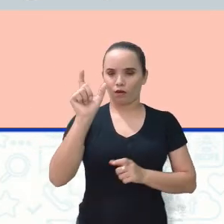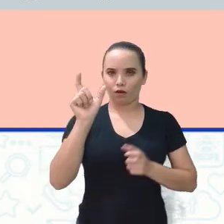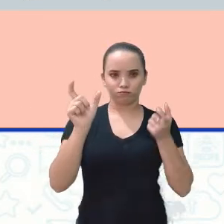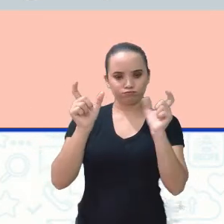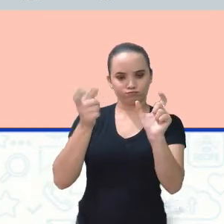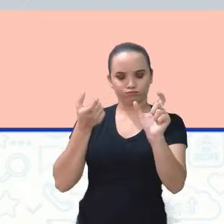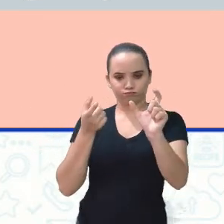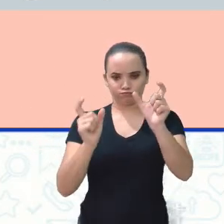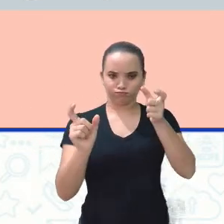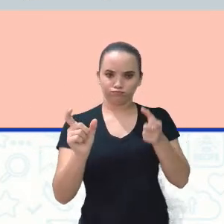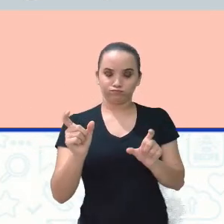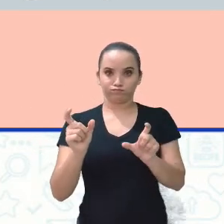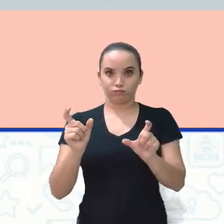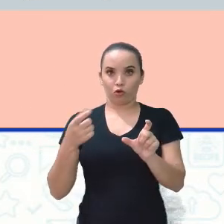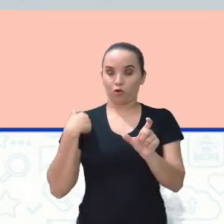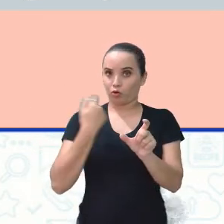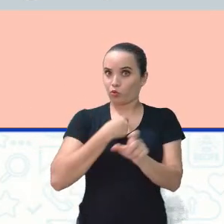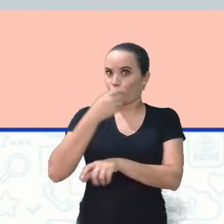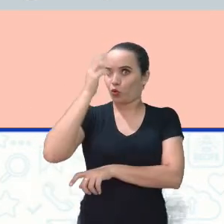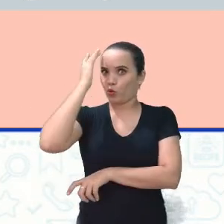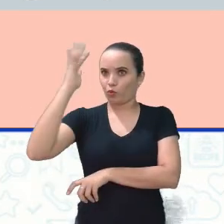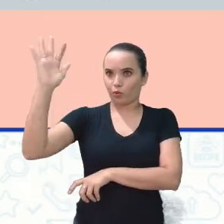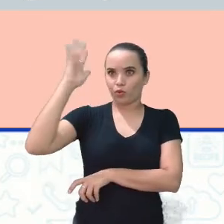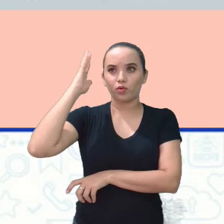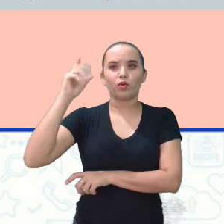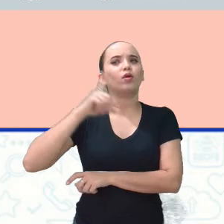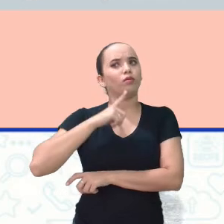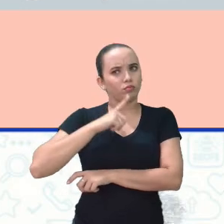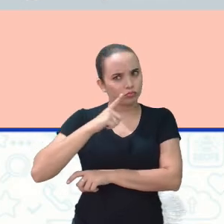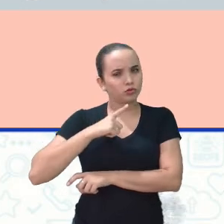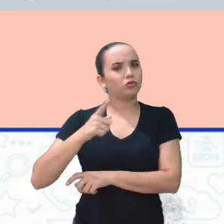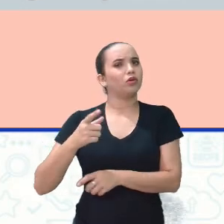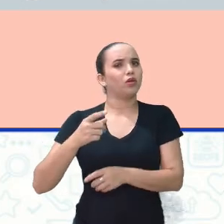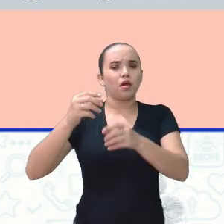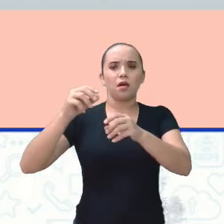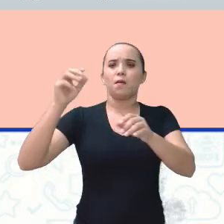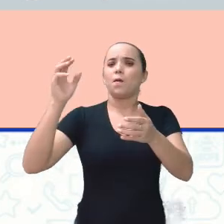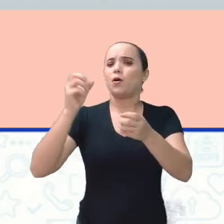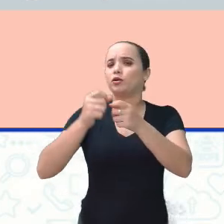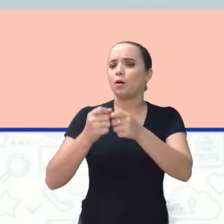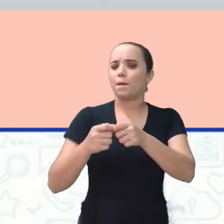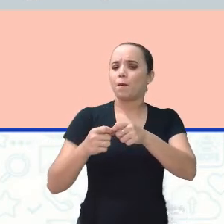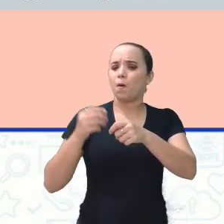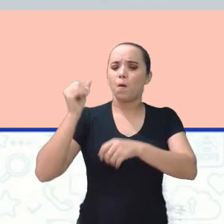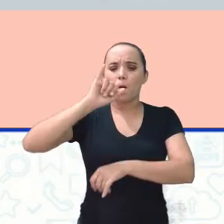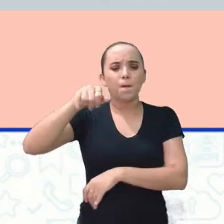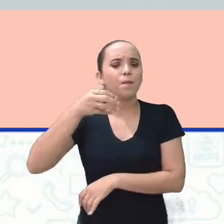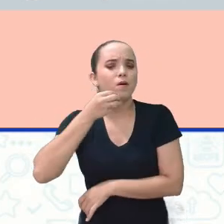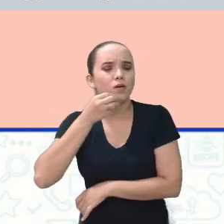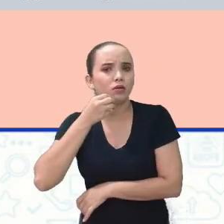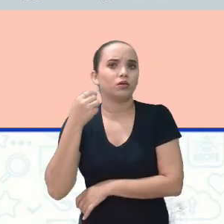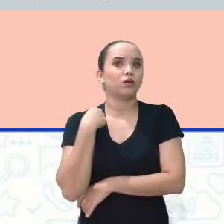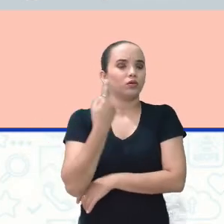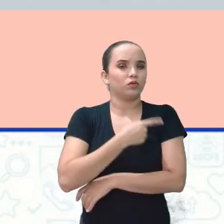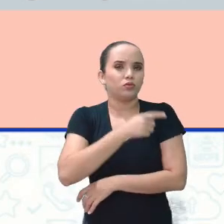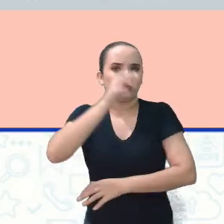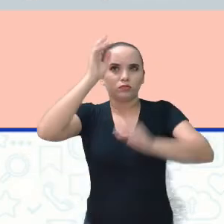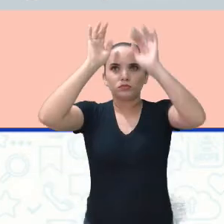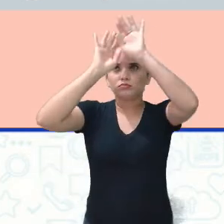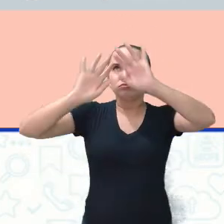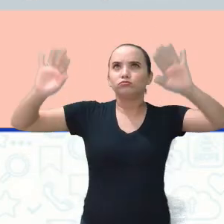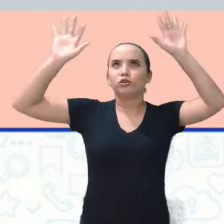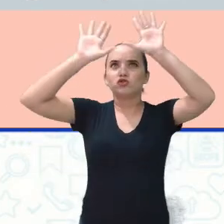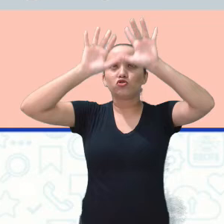nossa mente nesse momento tem um sentido, traz para a gente possibilidades de pensamentos, novas